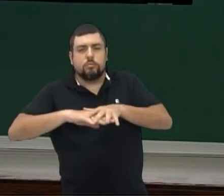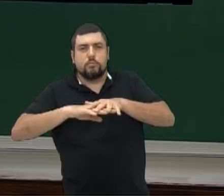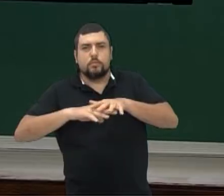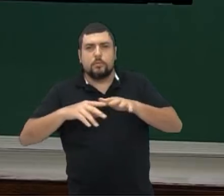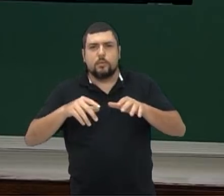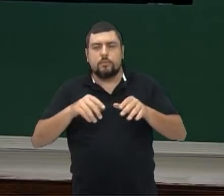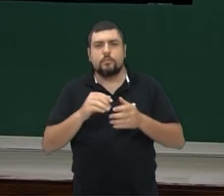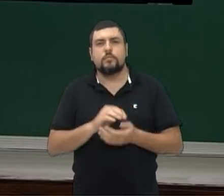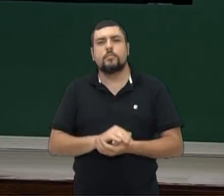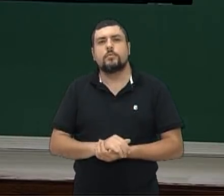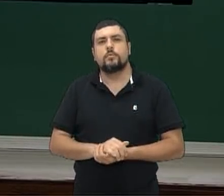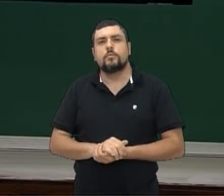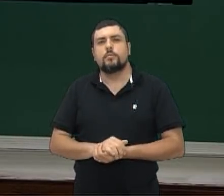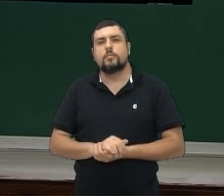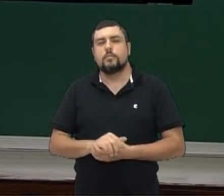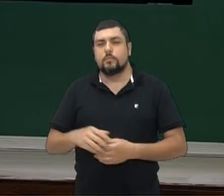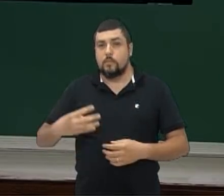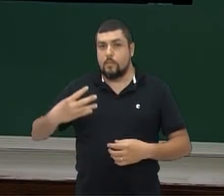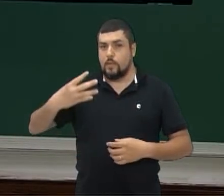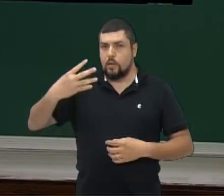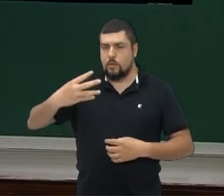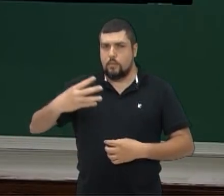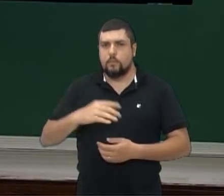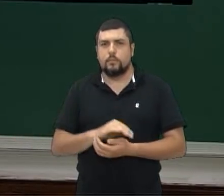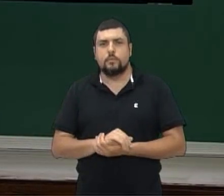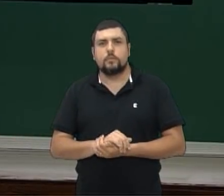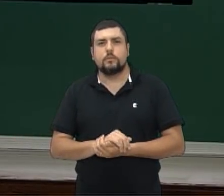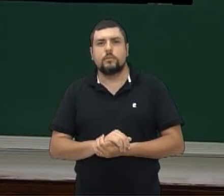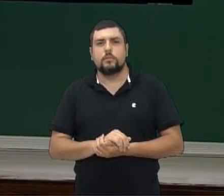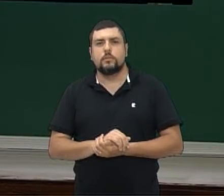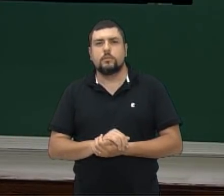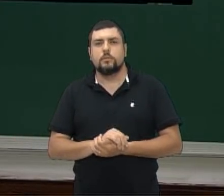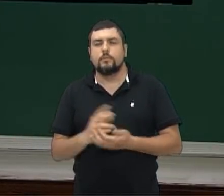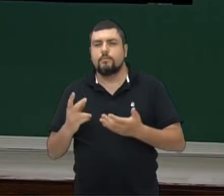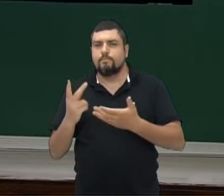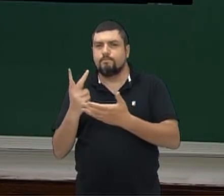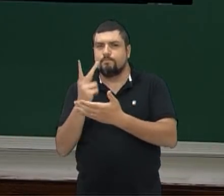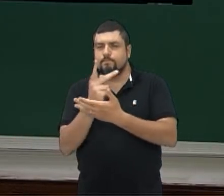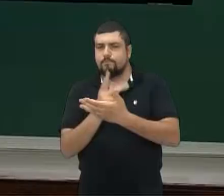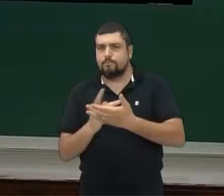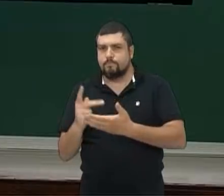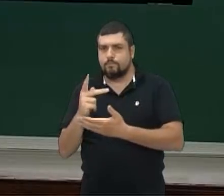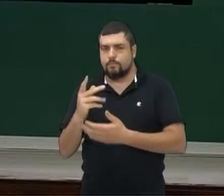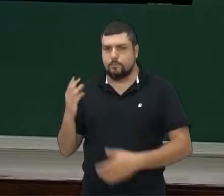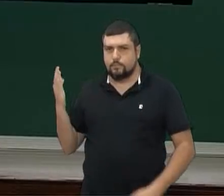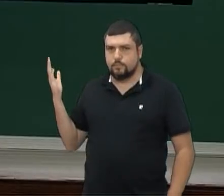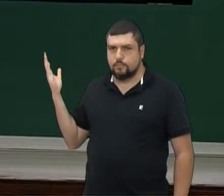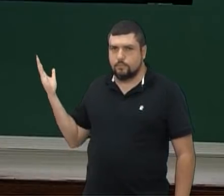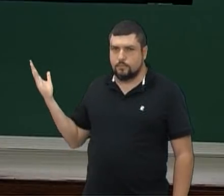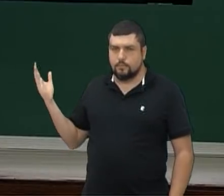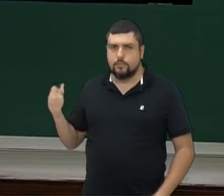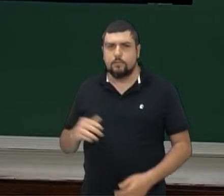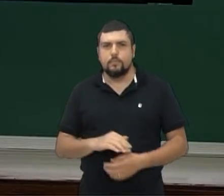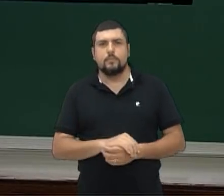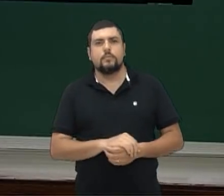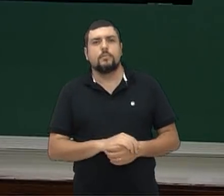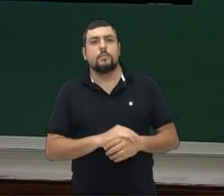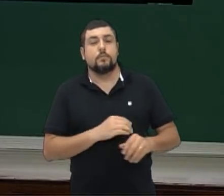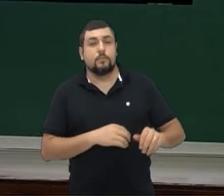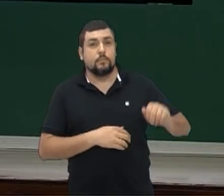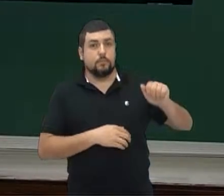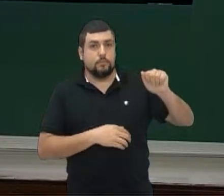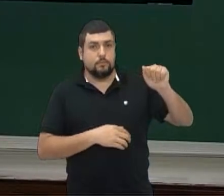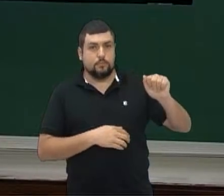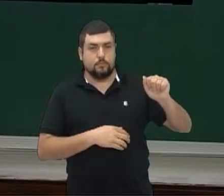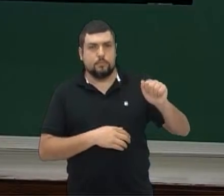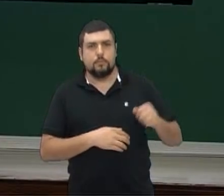No exercício 4, com base nas figuras, verifica-se que a letra A, a área da